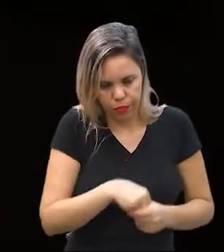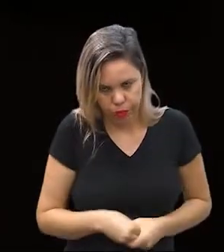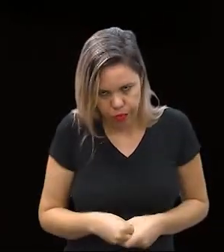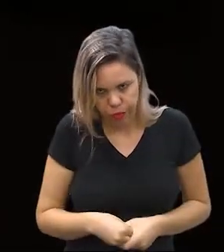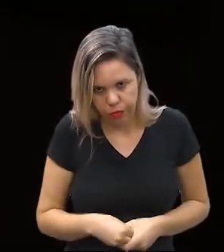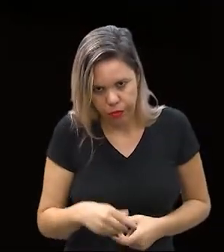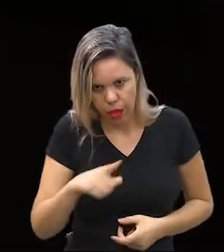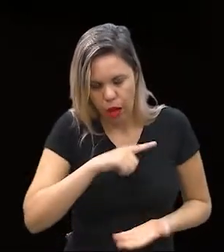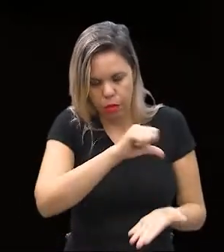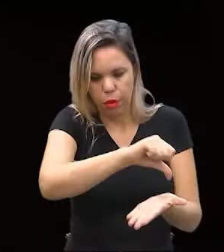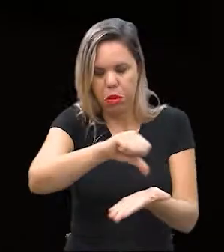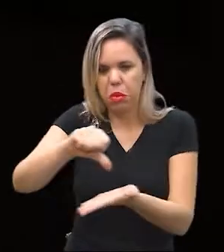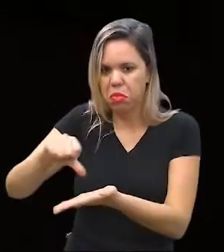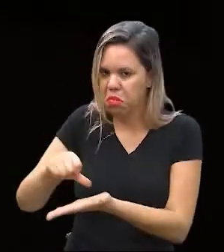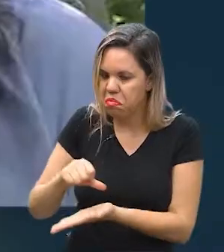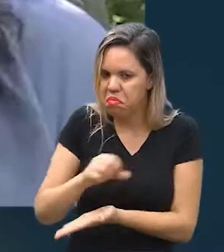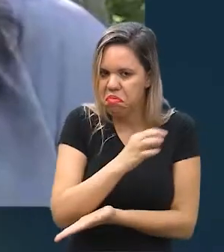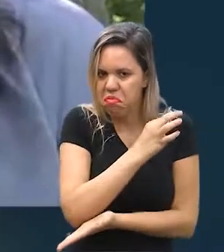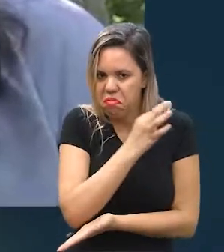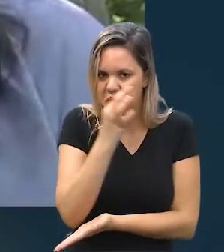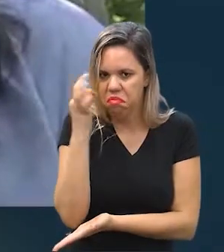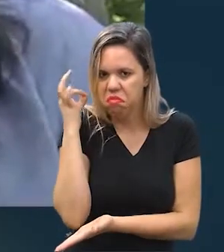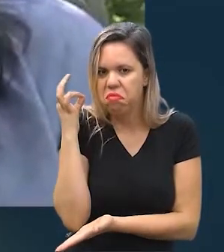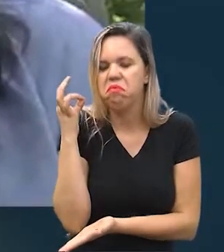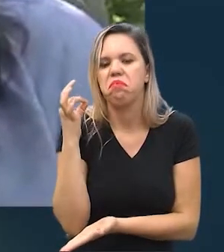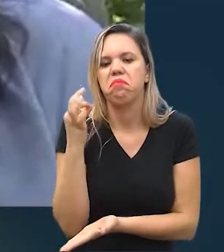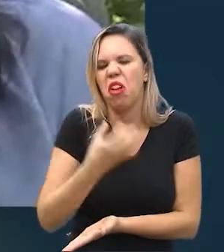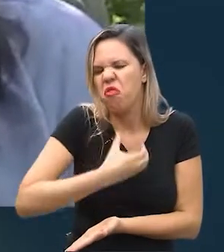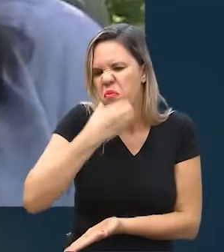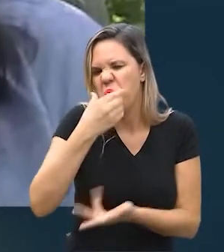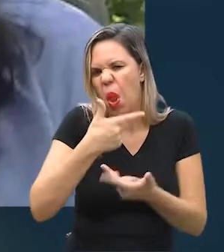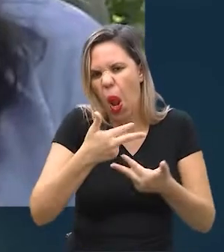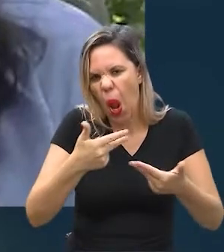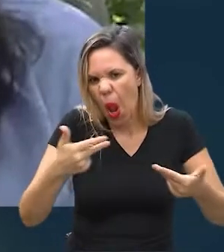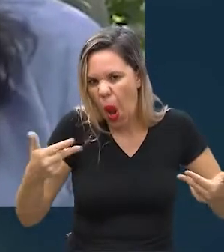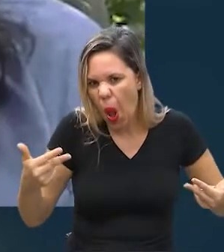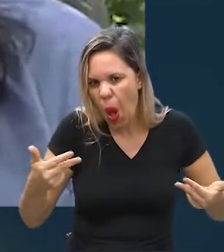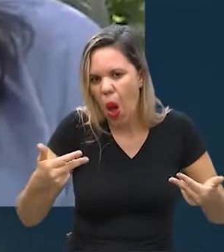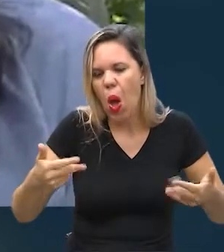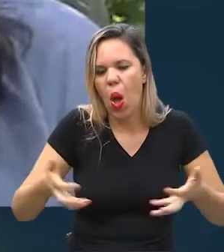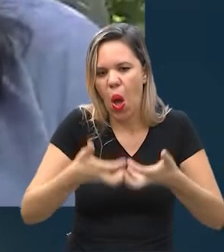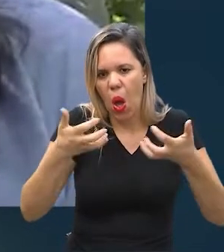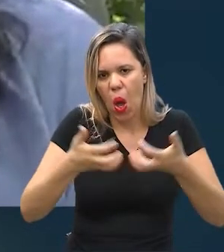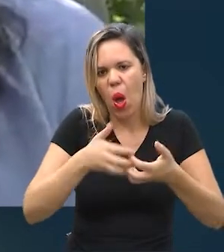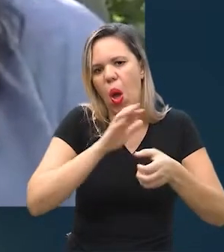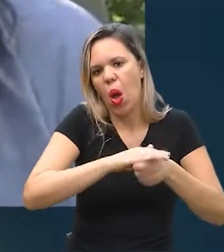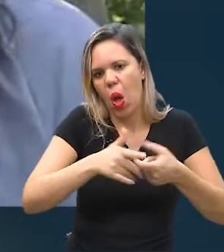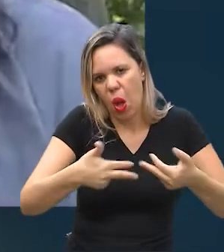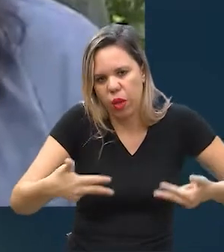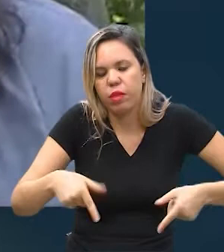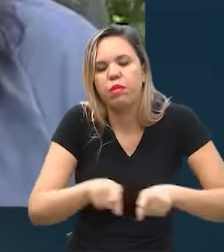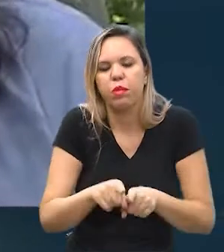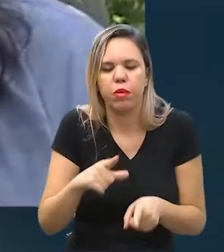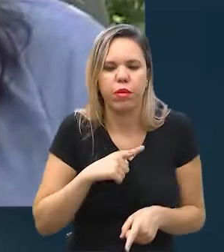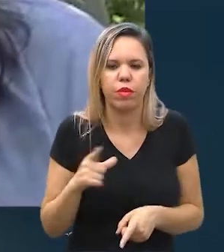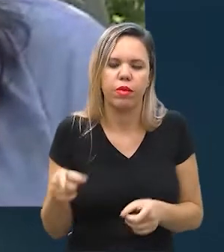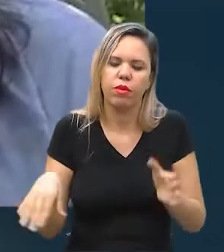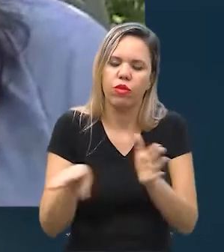A gente tem uma região aqui muito rica, tanto na parte de fruta, como na parte de legumes e hortaliças. E aí